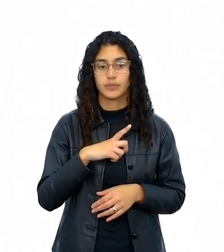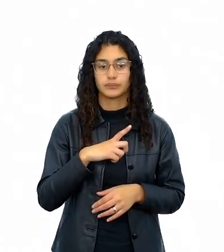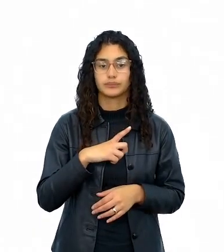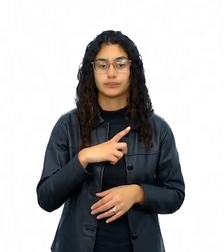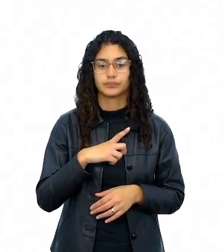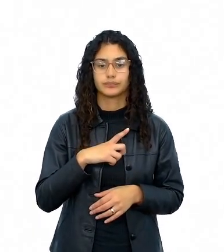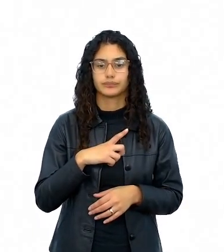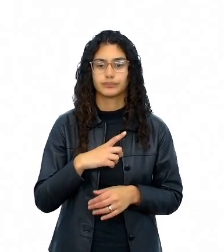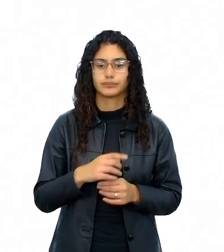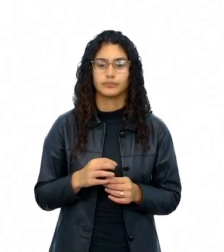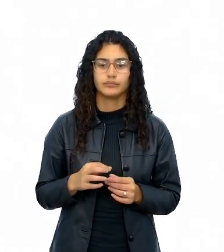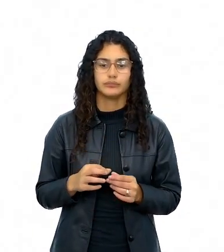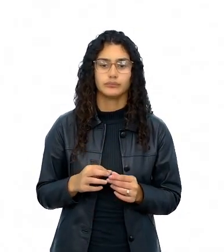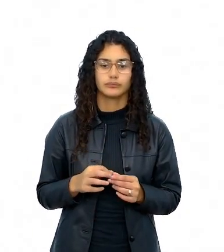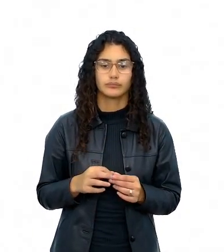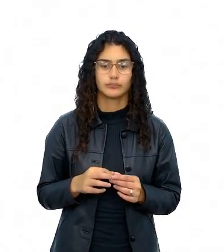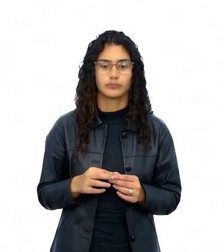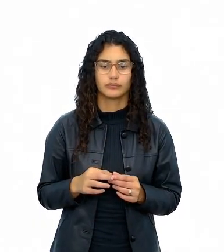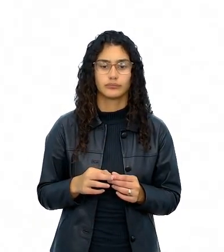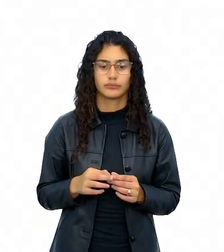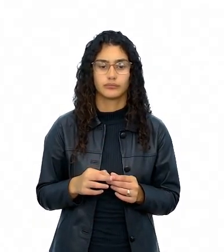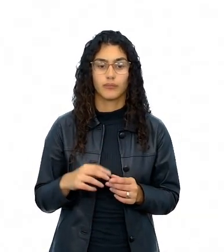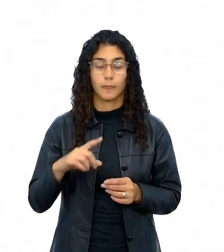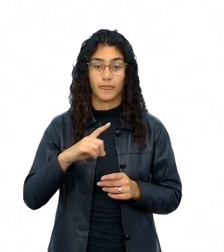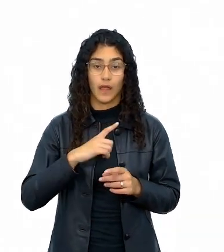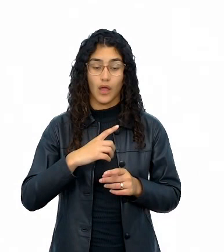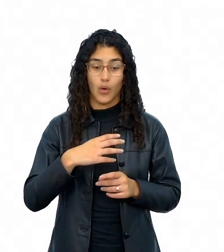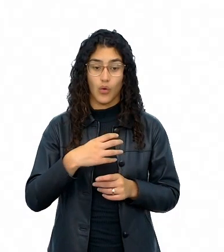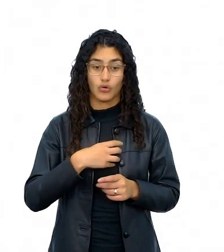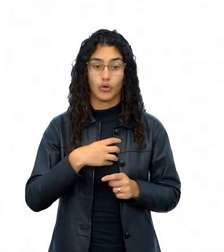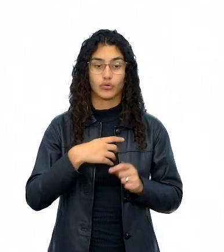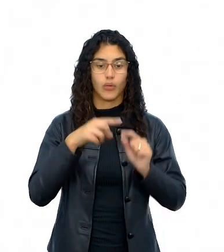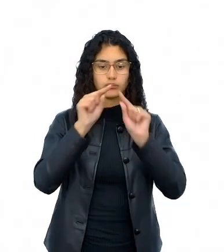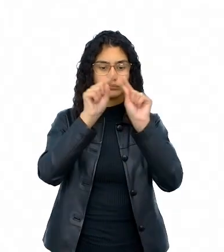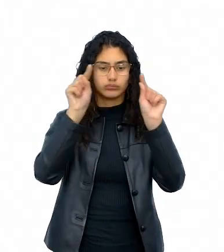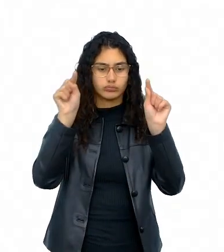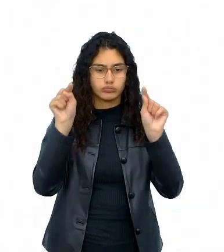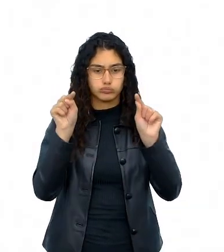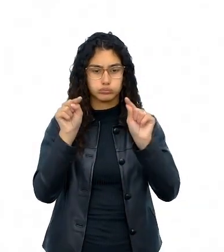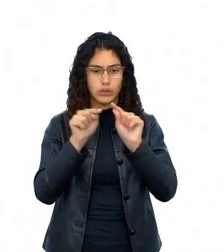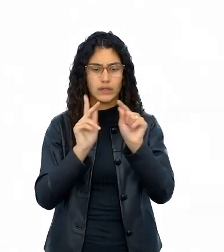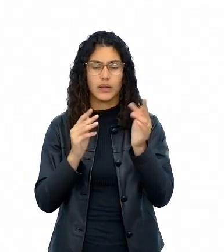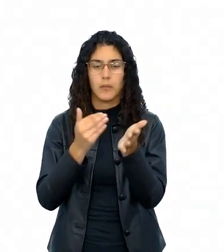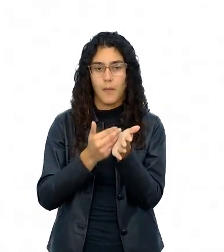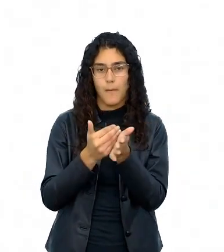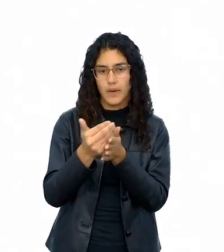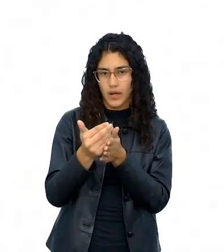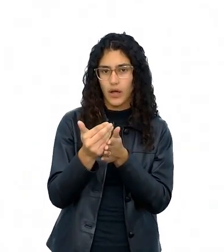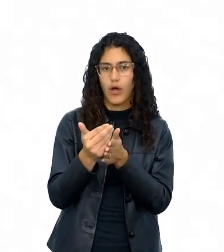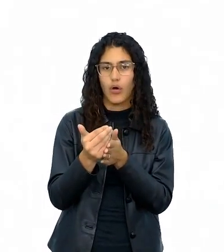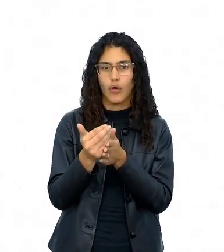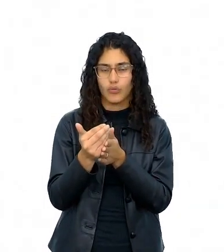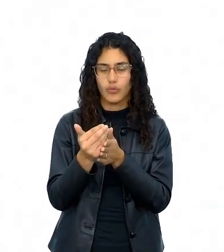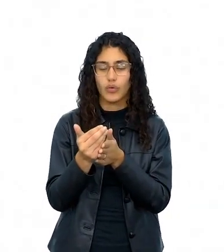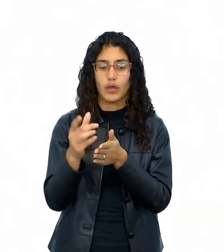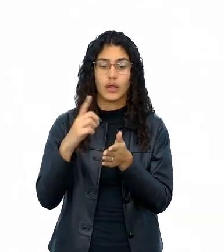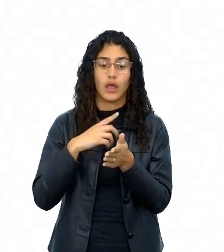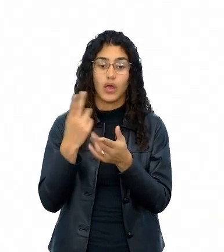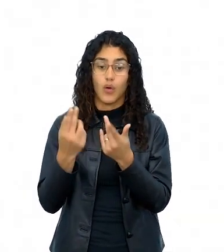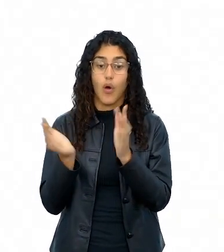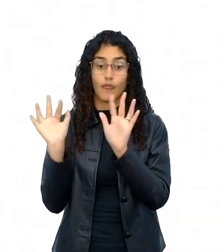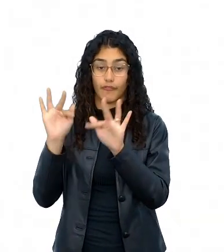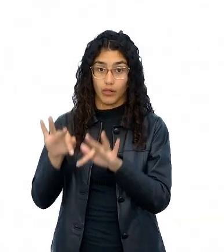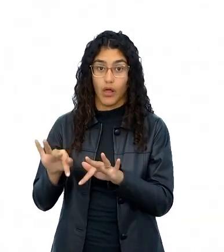Aquela ali que tem a forma ali arredondada é sempre o início, tá? Assim como o